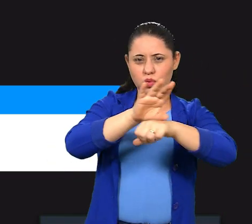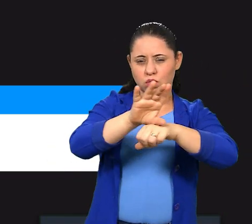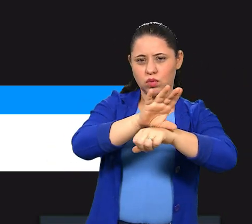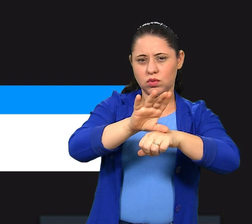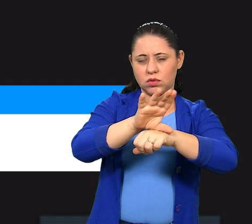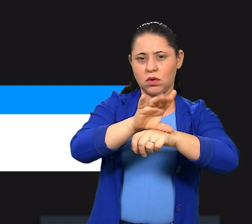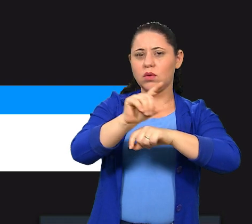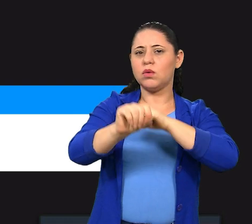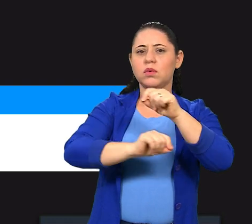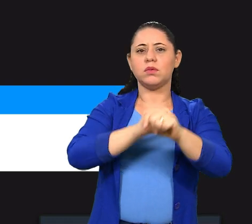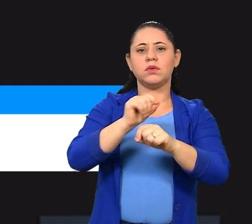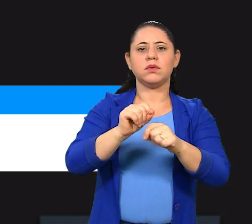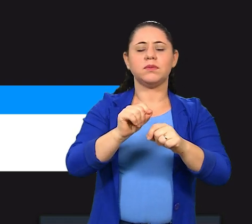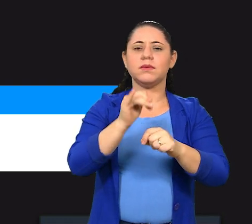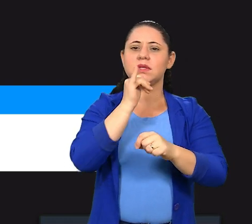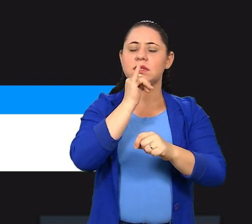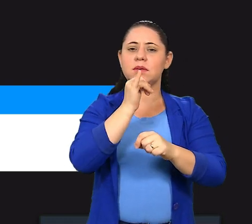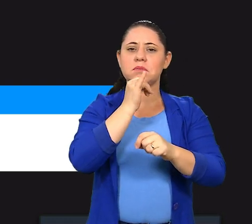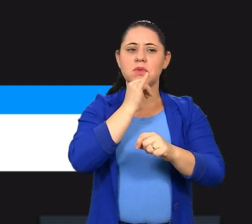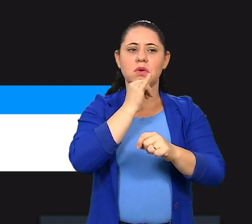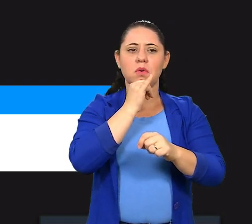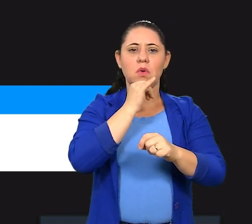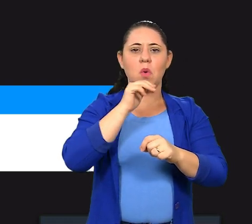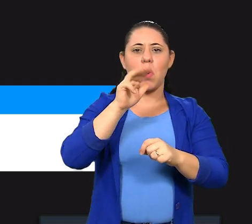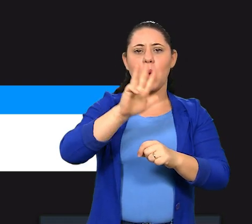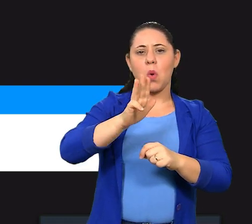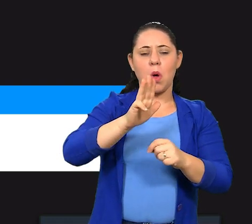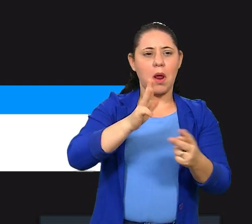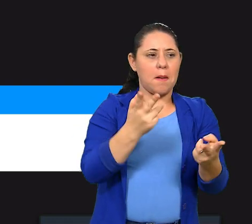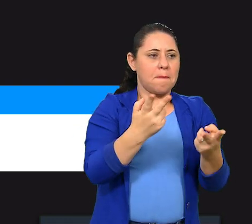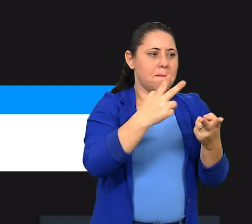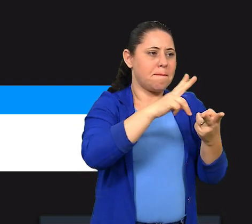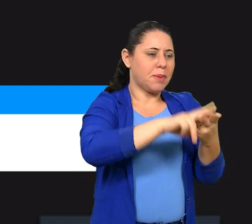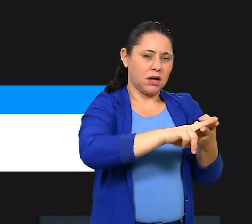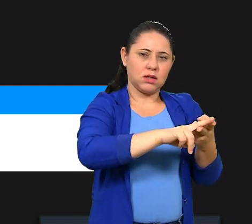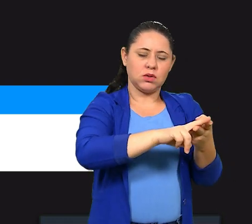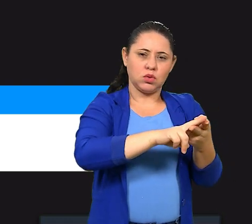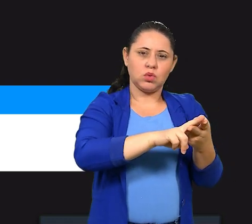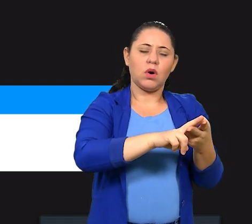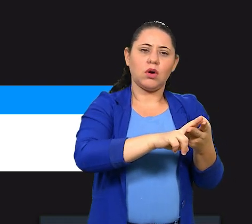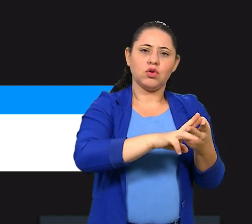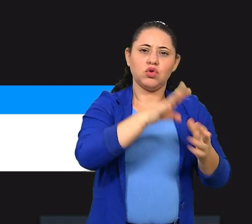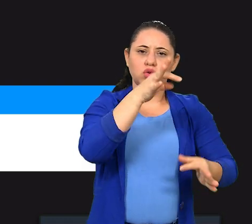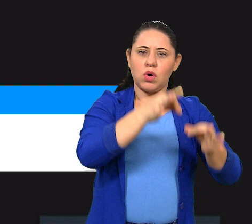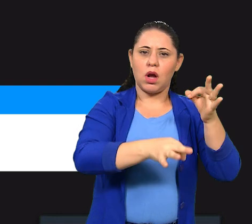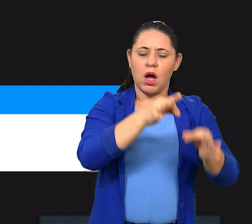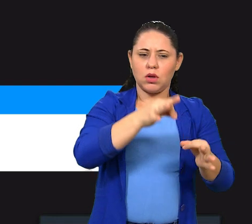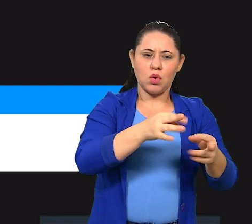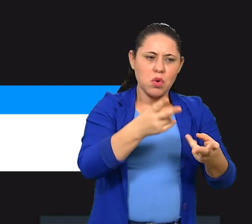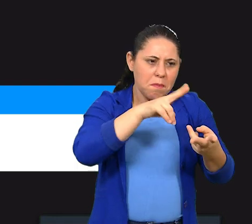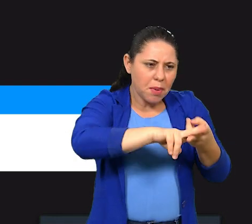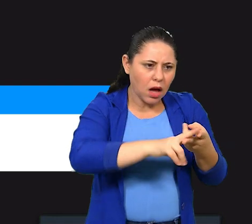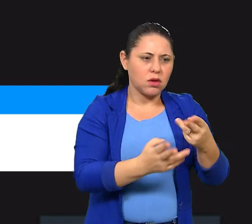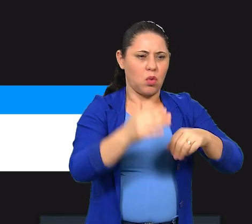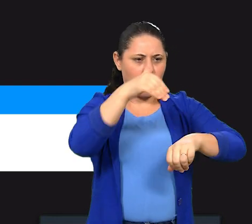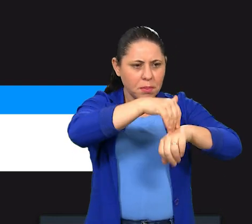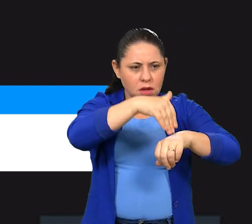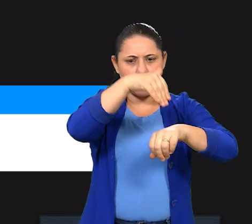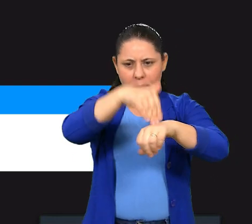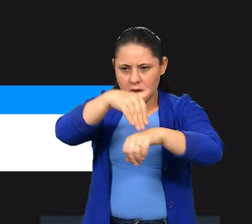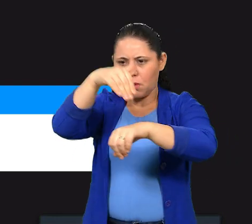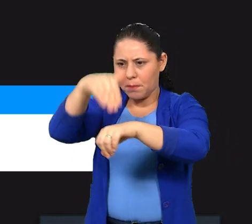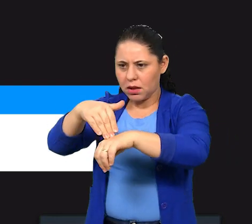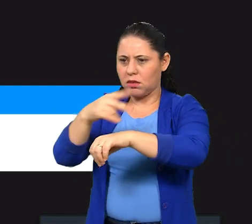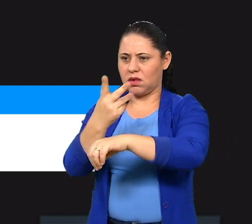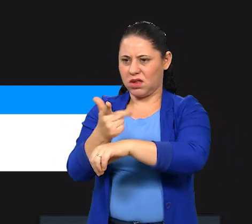forma rasgando a nossa legislação principalmente a nossa Constituição ele absorveu um